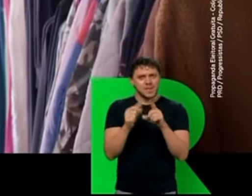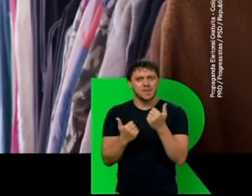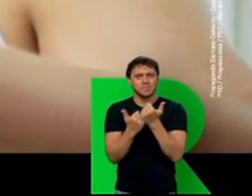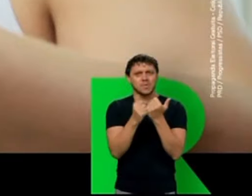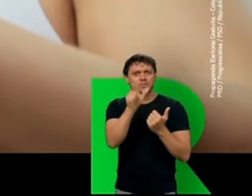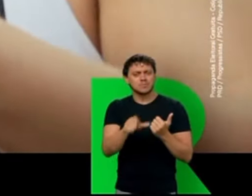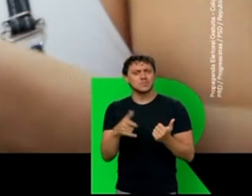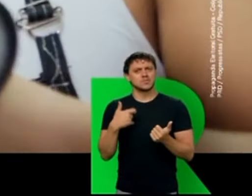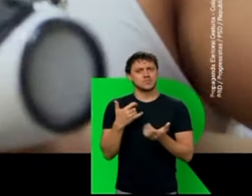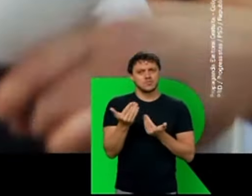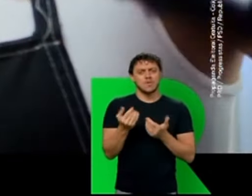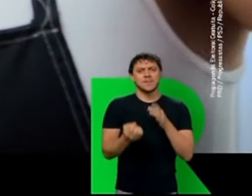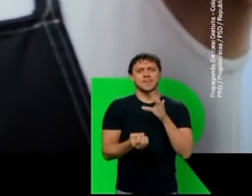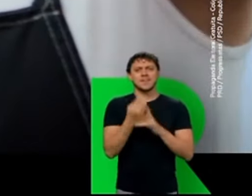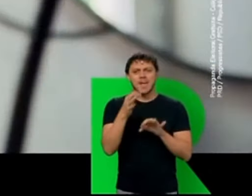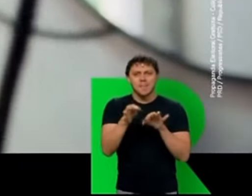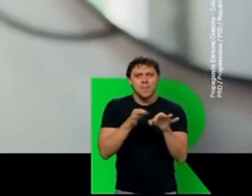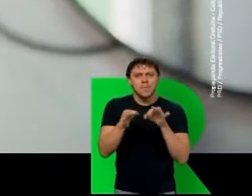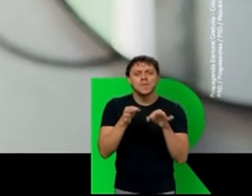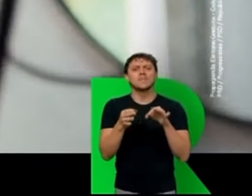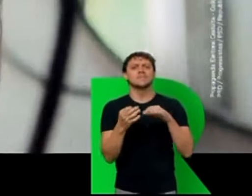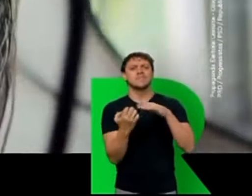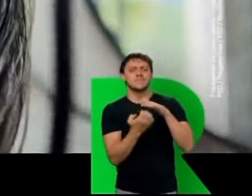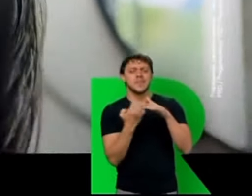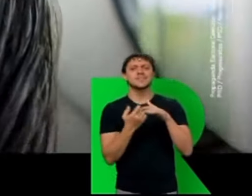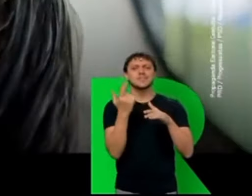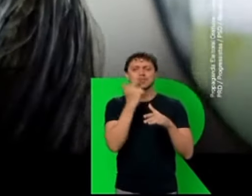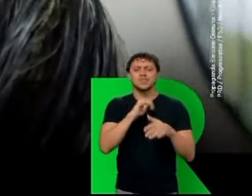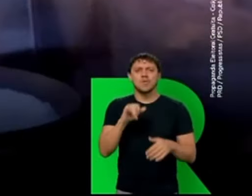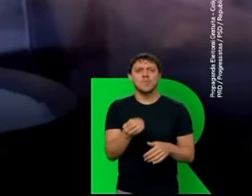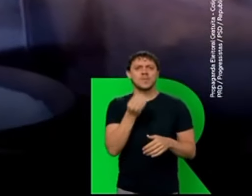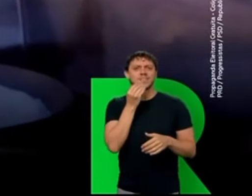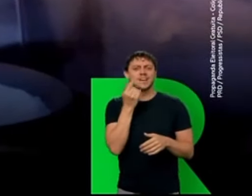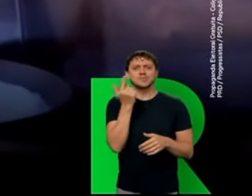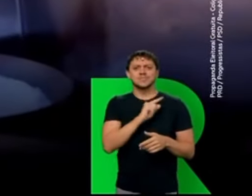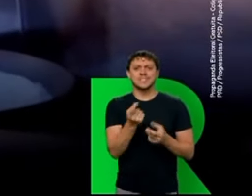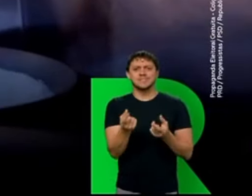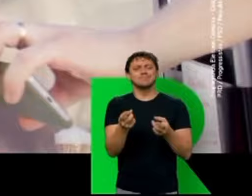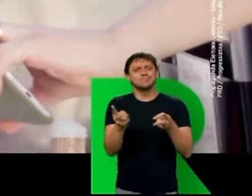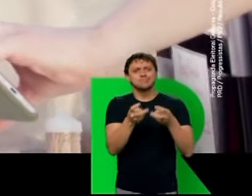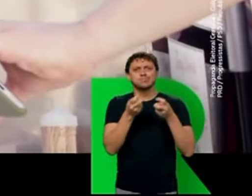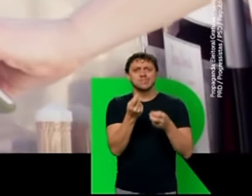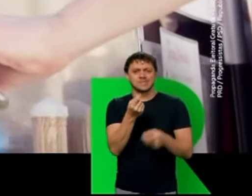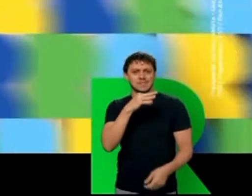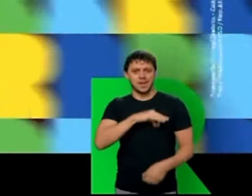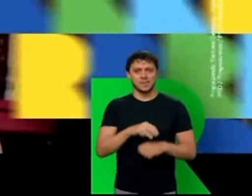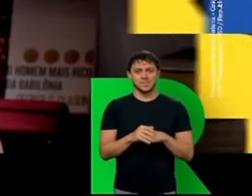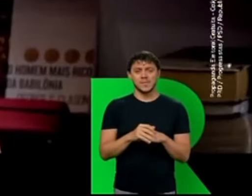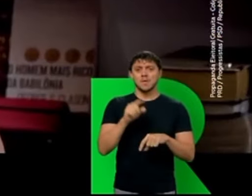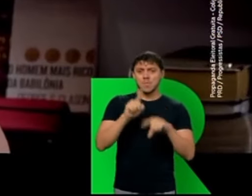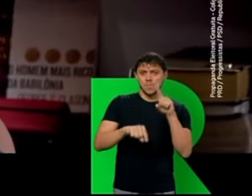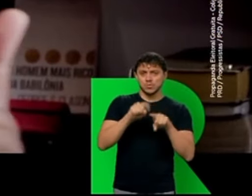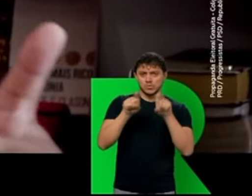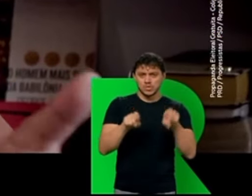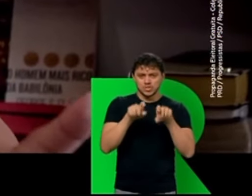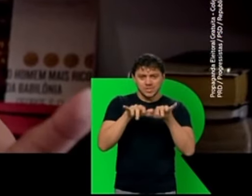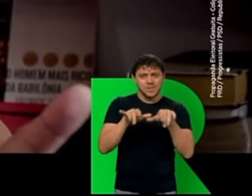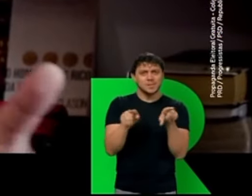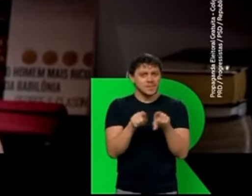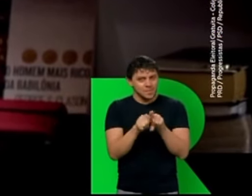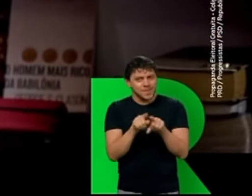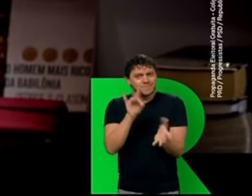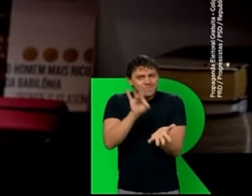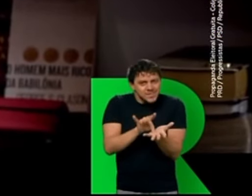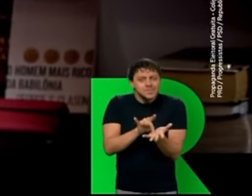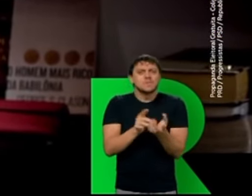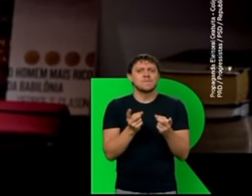e todo apoio para o jovem criar um plano de negócios e ter oportunidade de geração de renda. Eu vendo produtos digitais